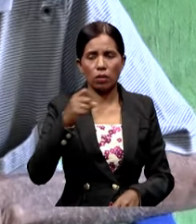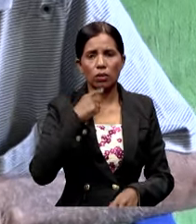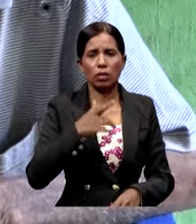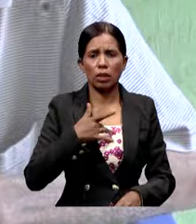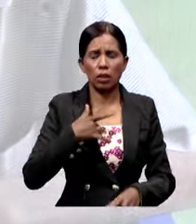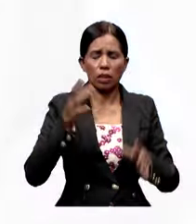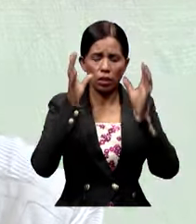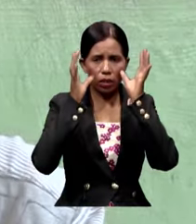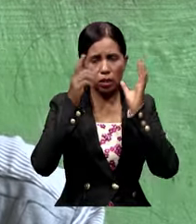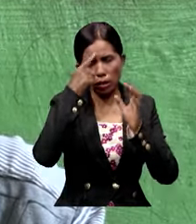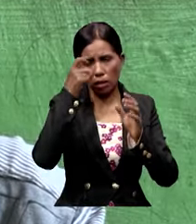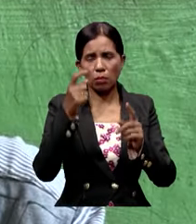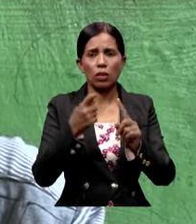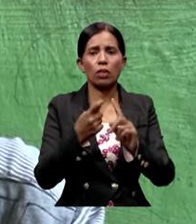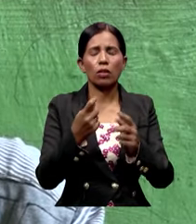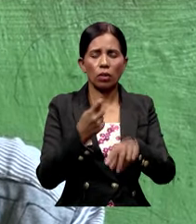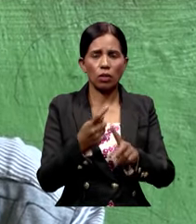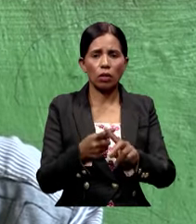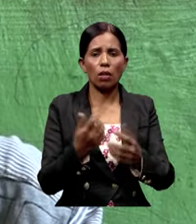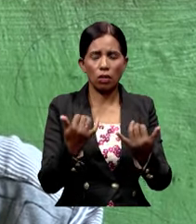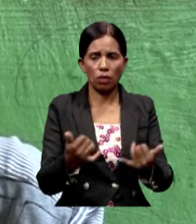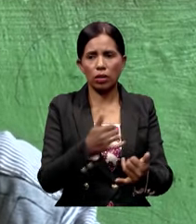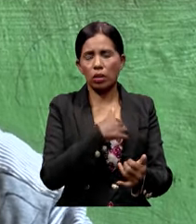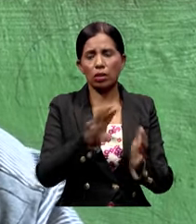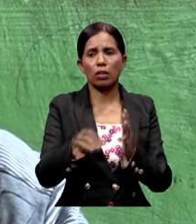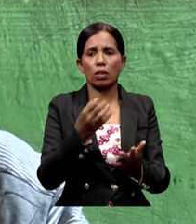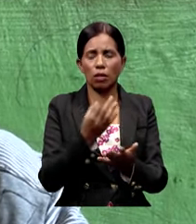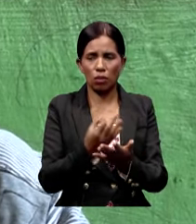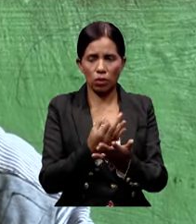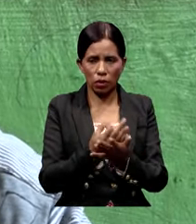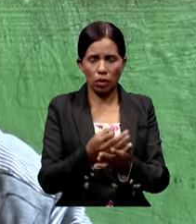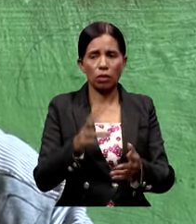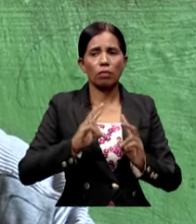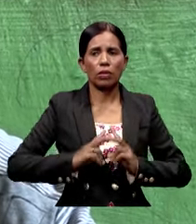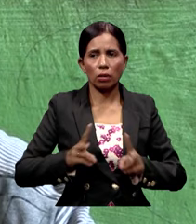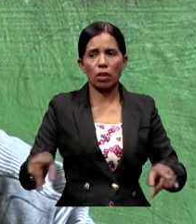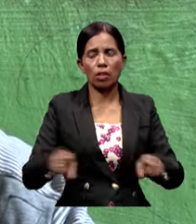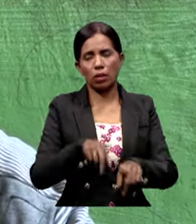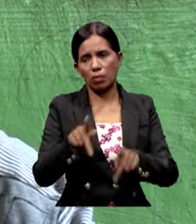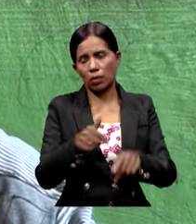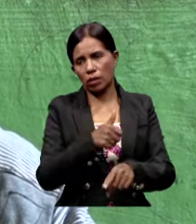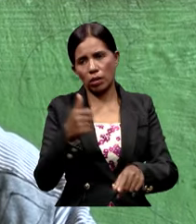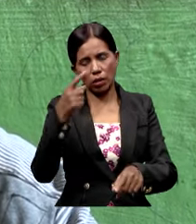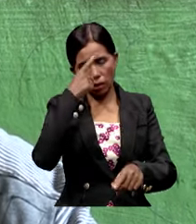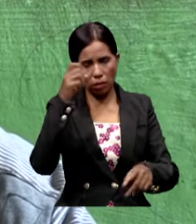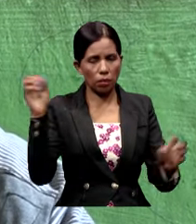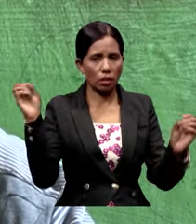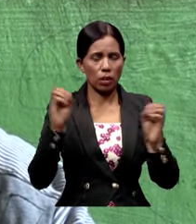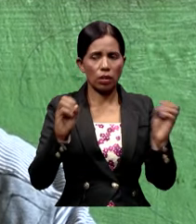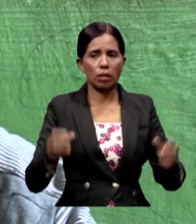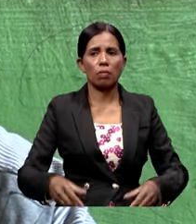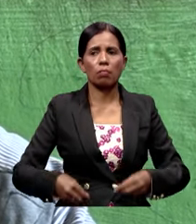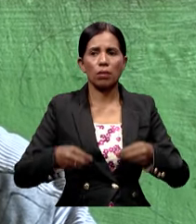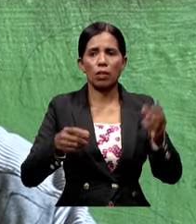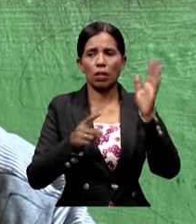triste tamba to agora sidauketan pensão hanesan veterano no combatente sirseluk tamba la iha ona nebe belefo